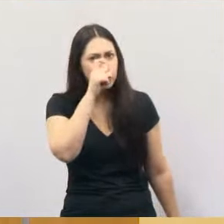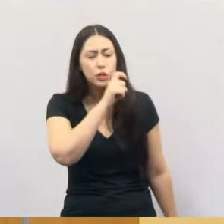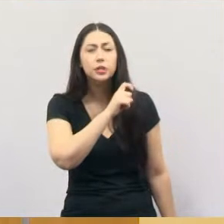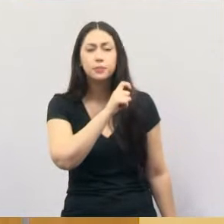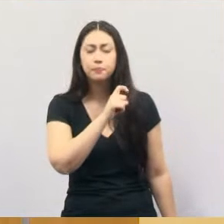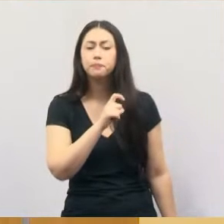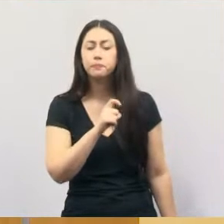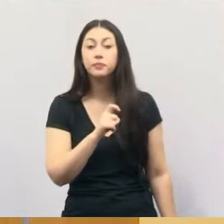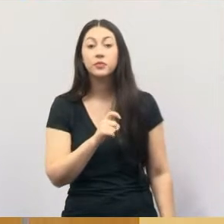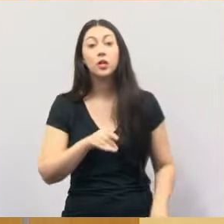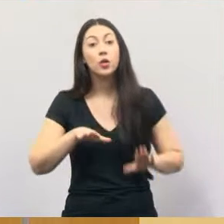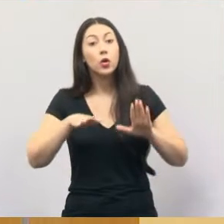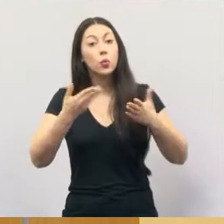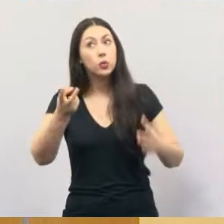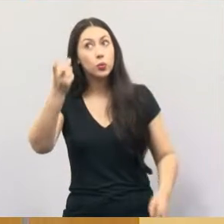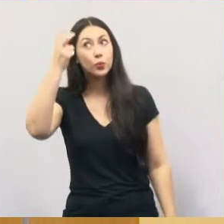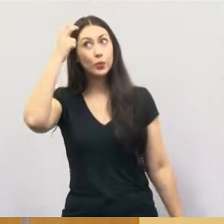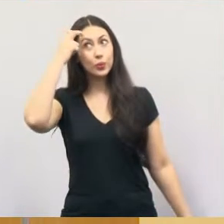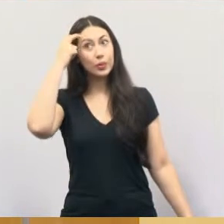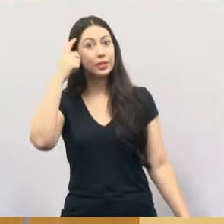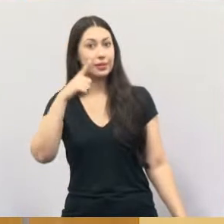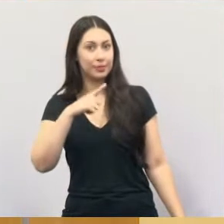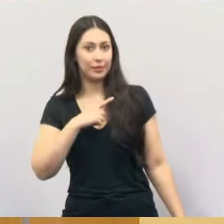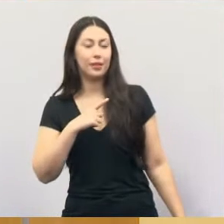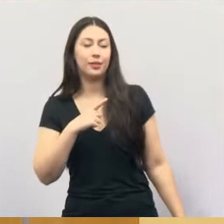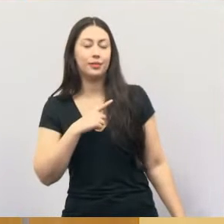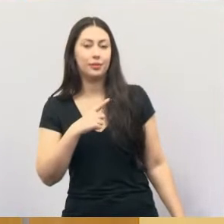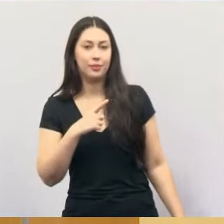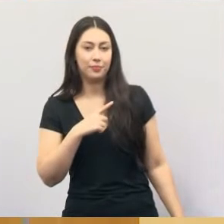é? Pela cultura,